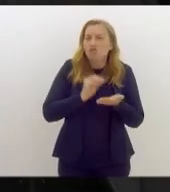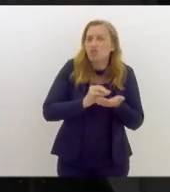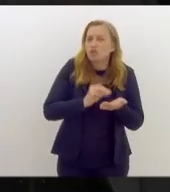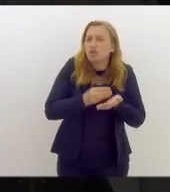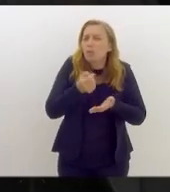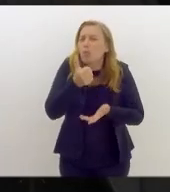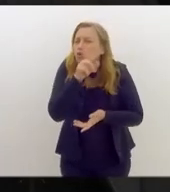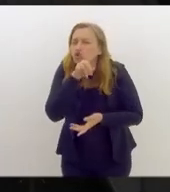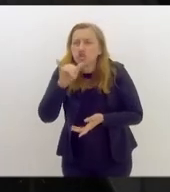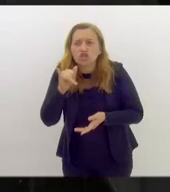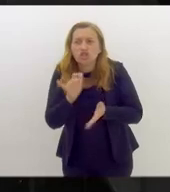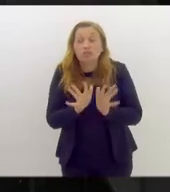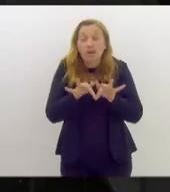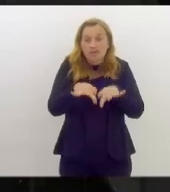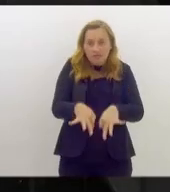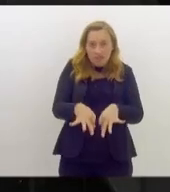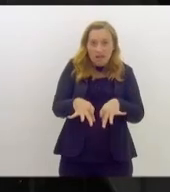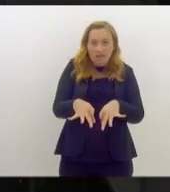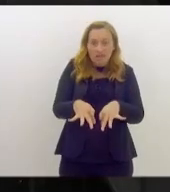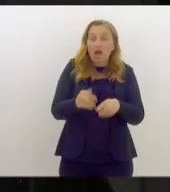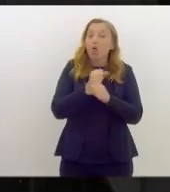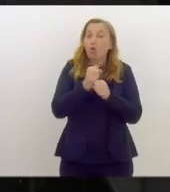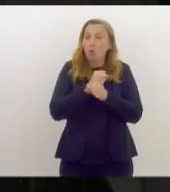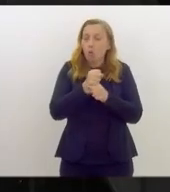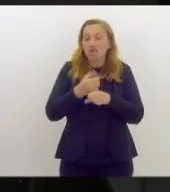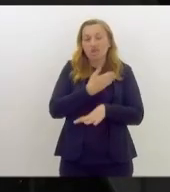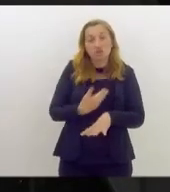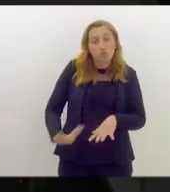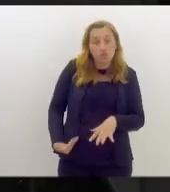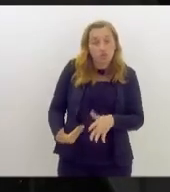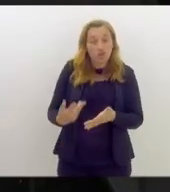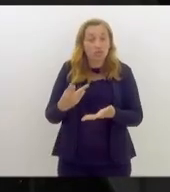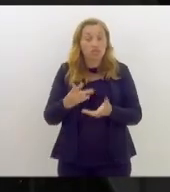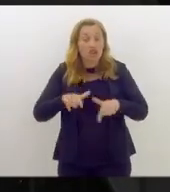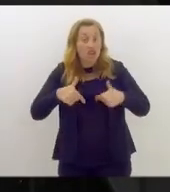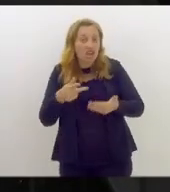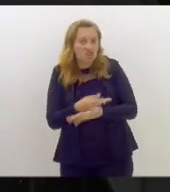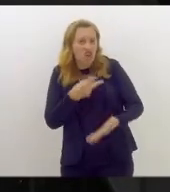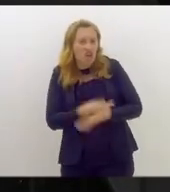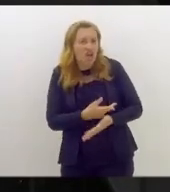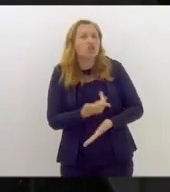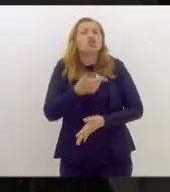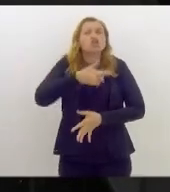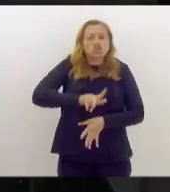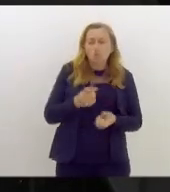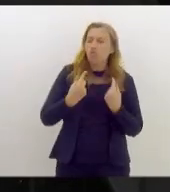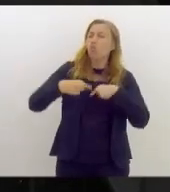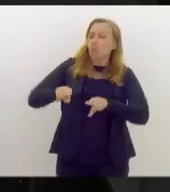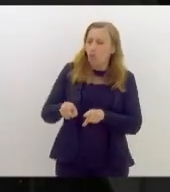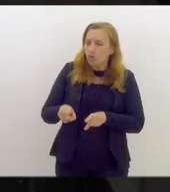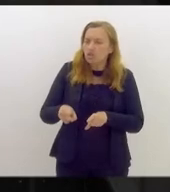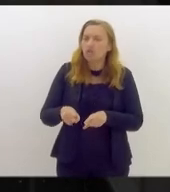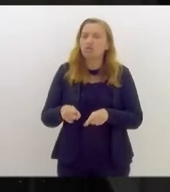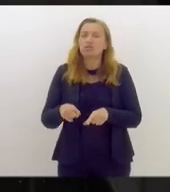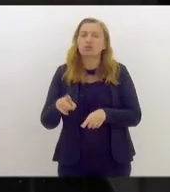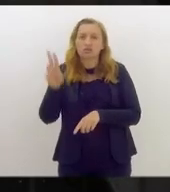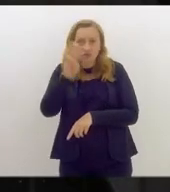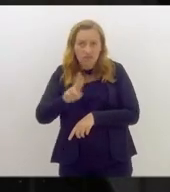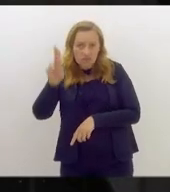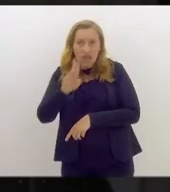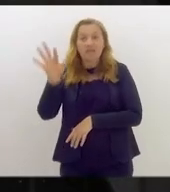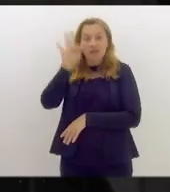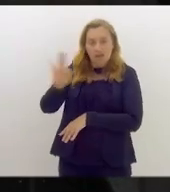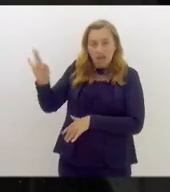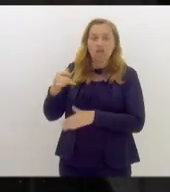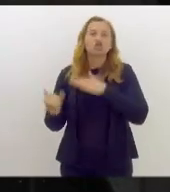para acabar esse desgoverno fascista E mais uma vez um ataque contra as universidades federais contra